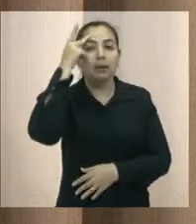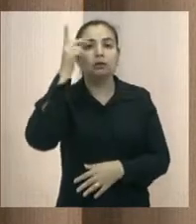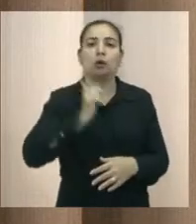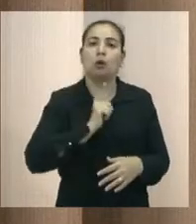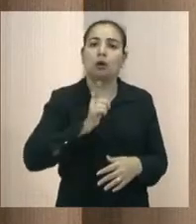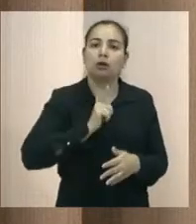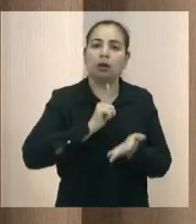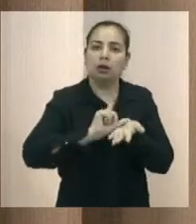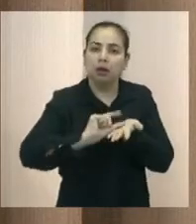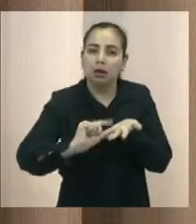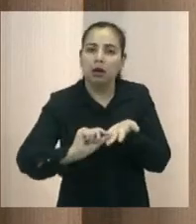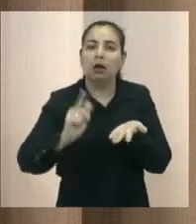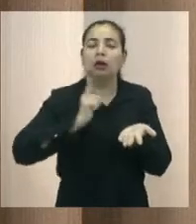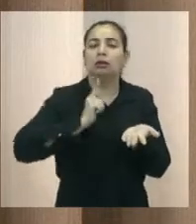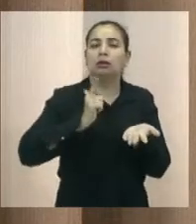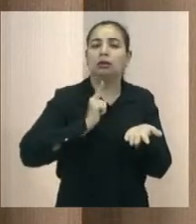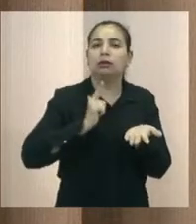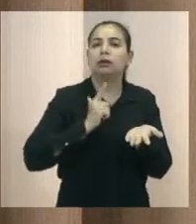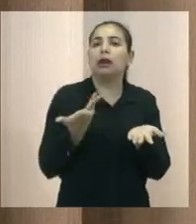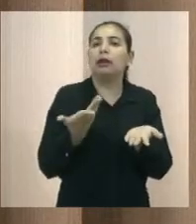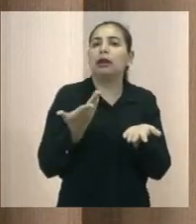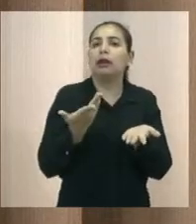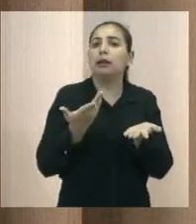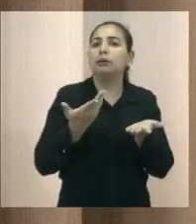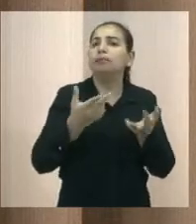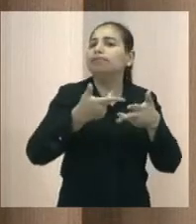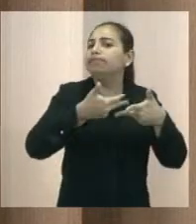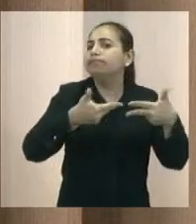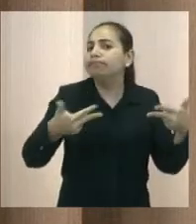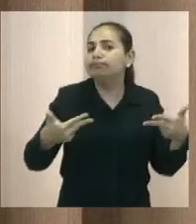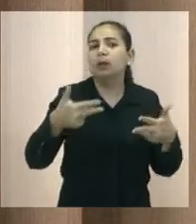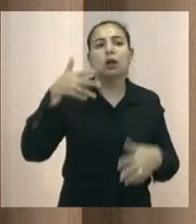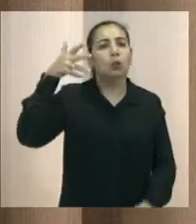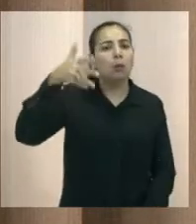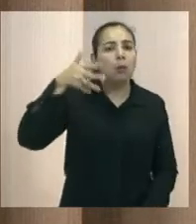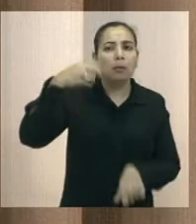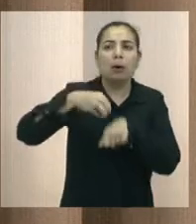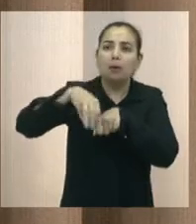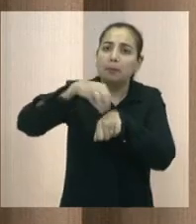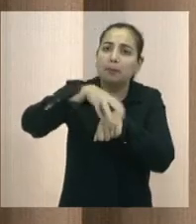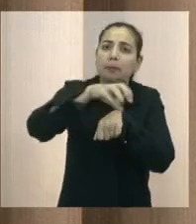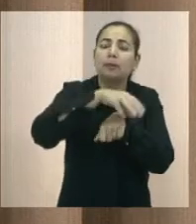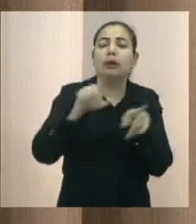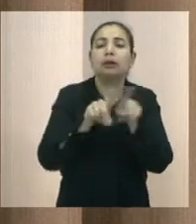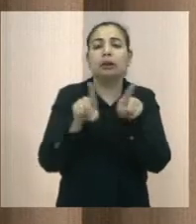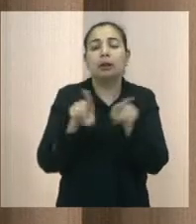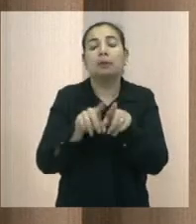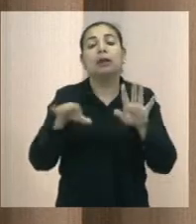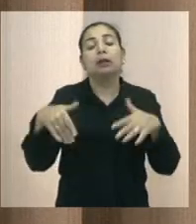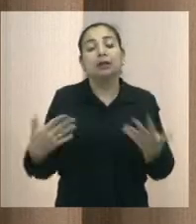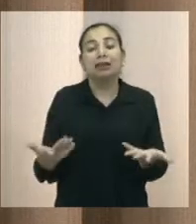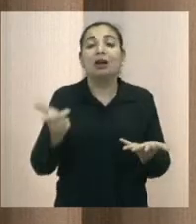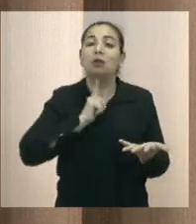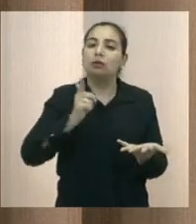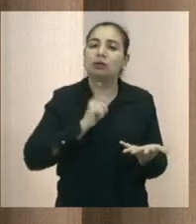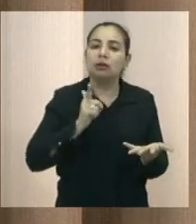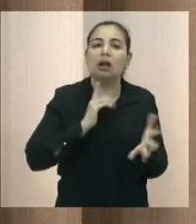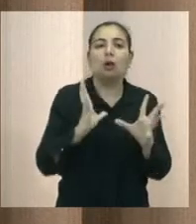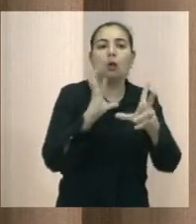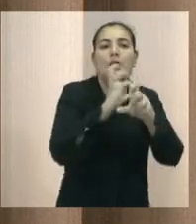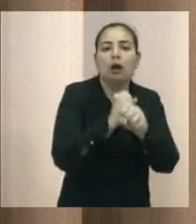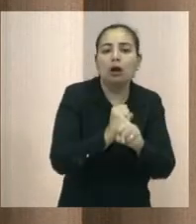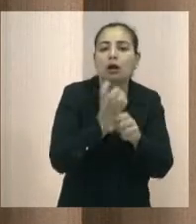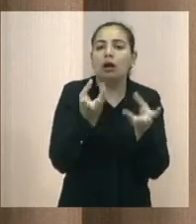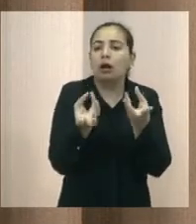dissertação, a formar discursos. Então, é também um trabalho muito importante esse de aprofundamento dos dados, dos atendimentos da